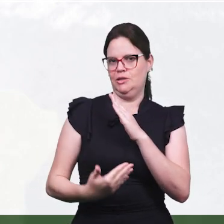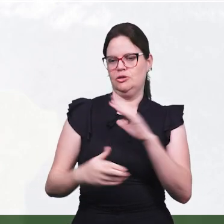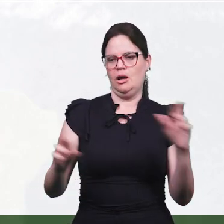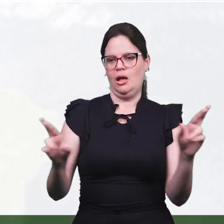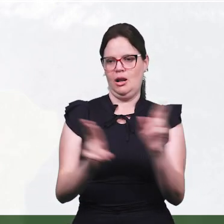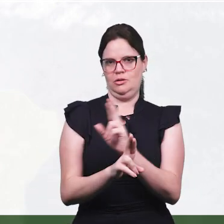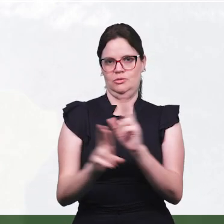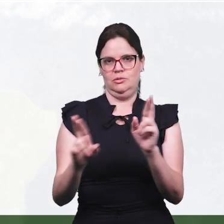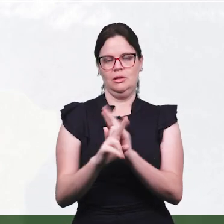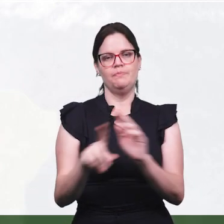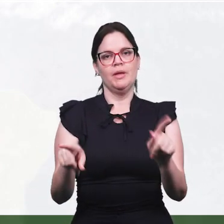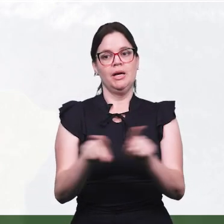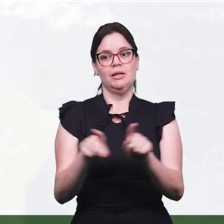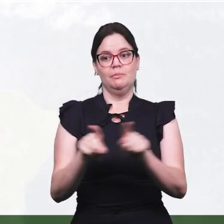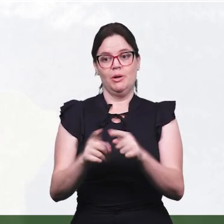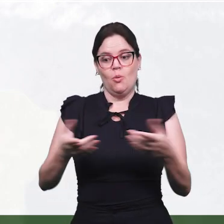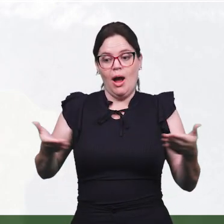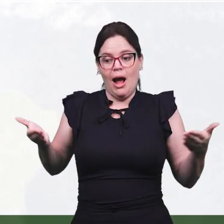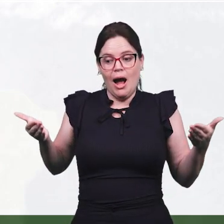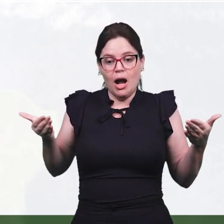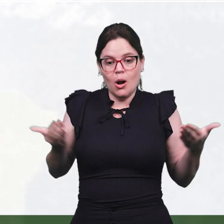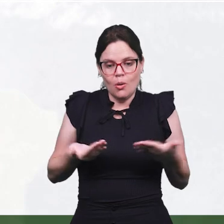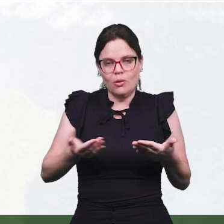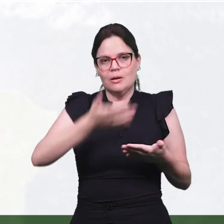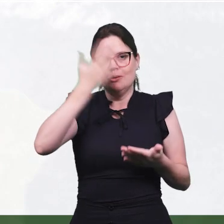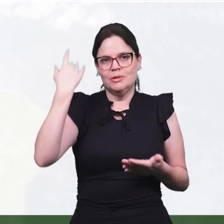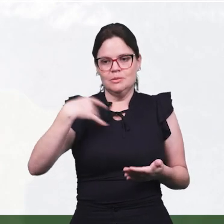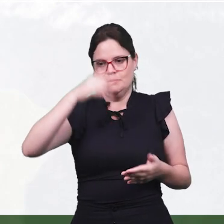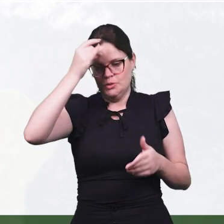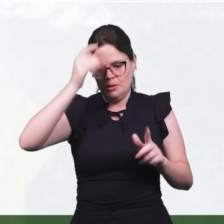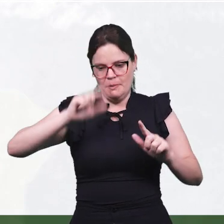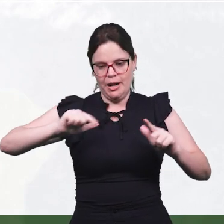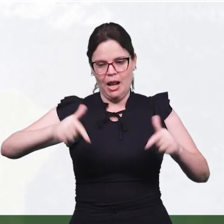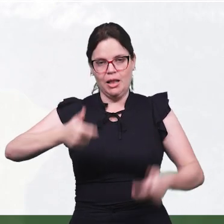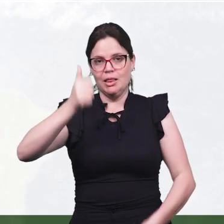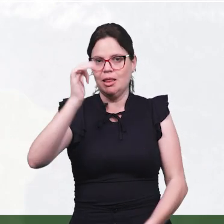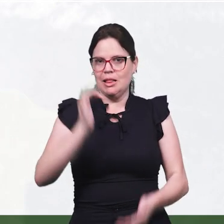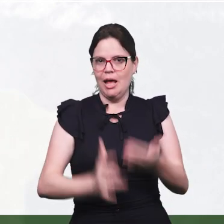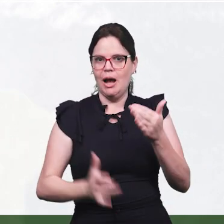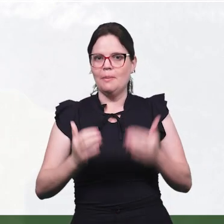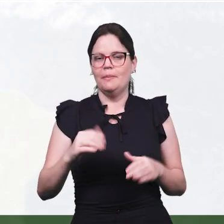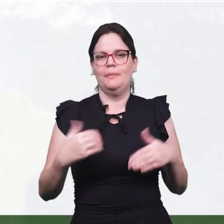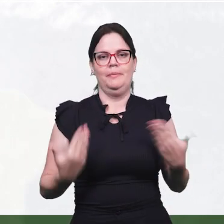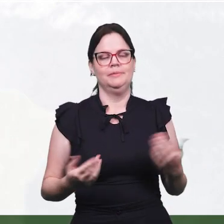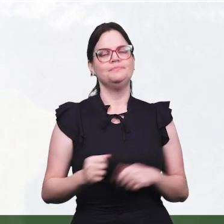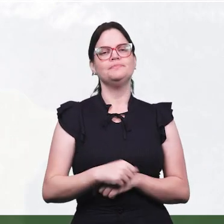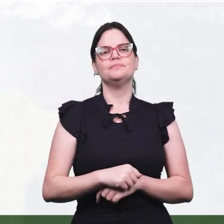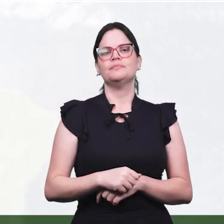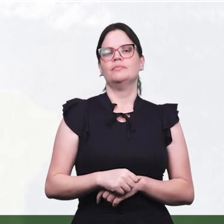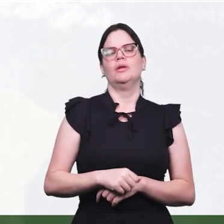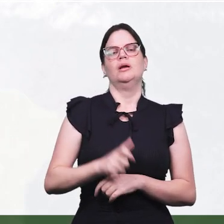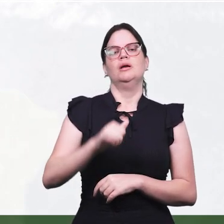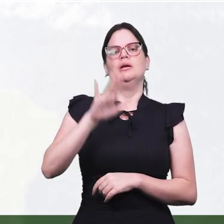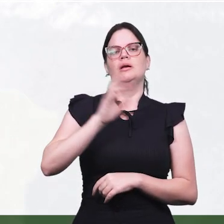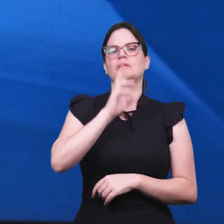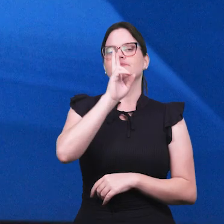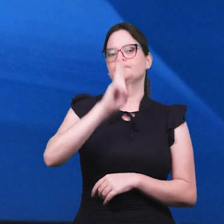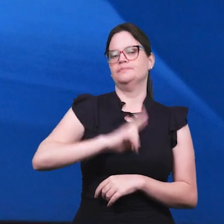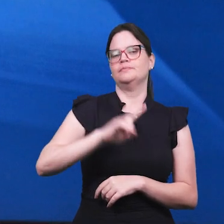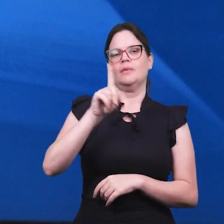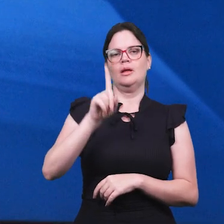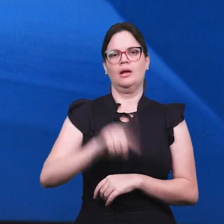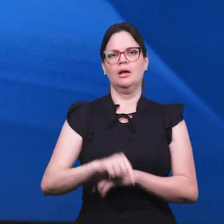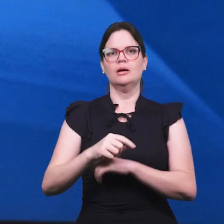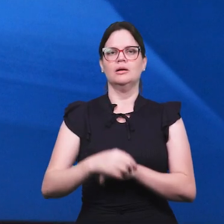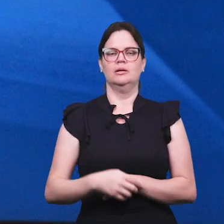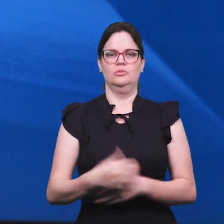com aquilo que o Espírito Santo está fazendo agora, em nossos dias? Aí agora essa resposta virá da França. E